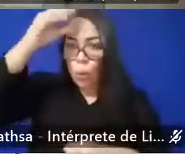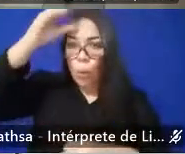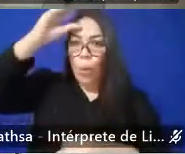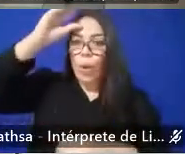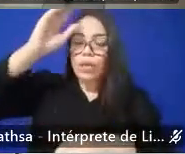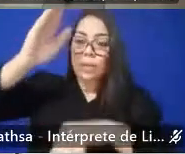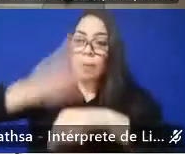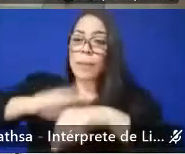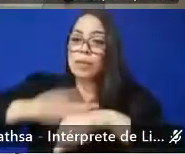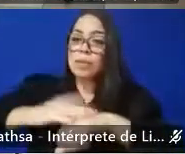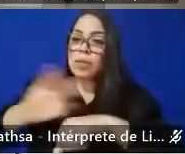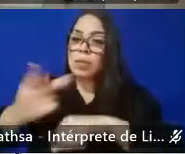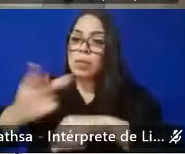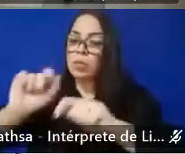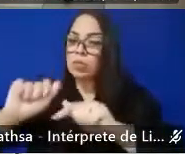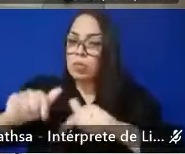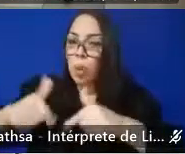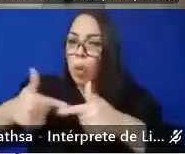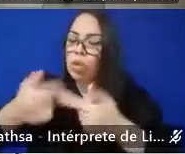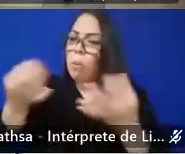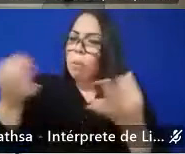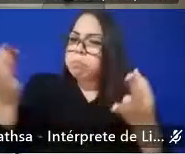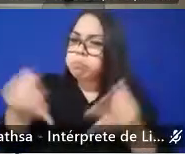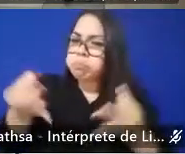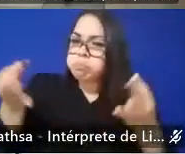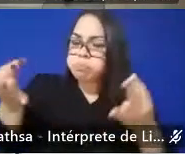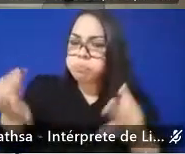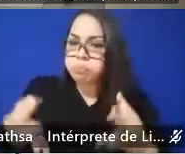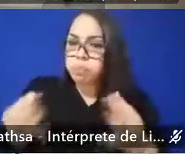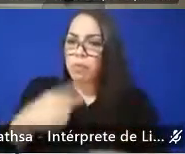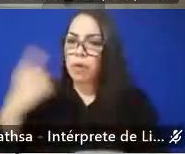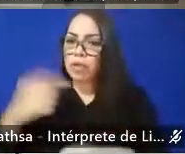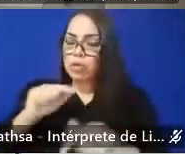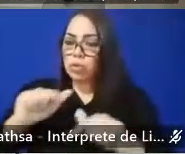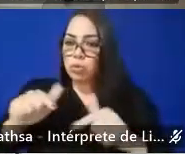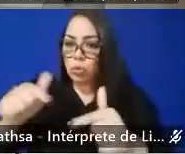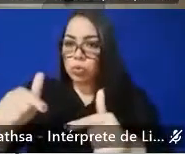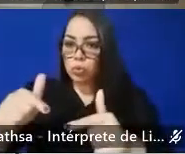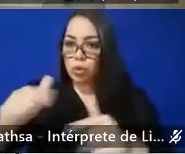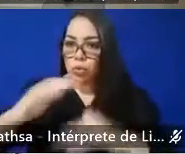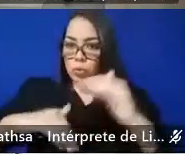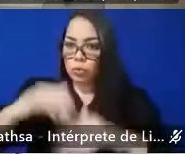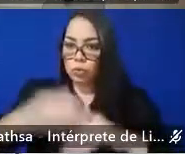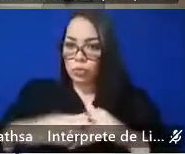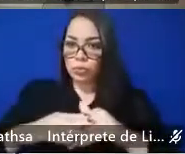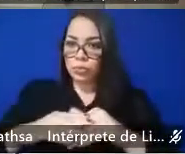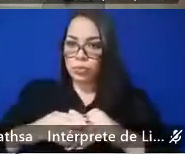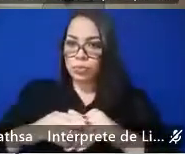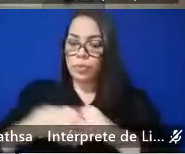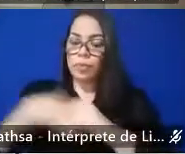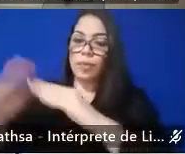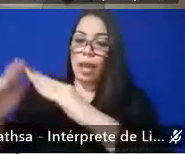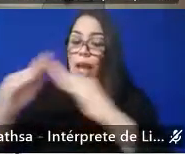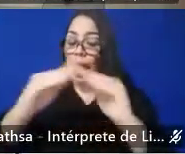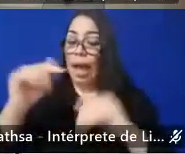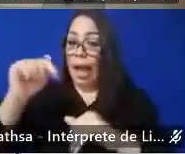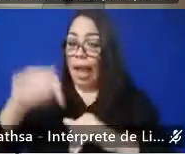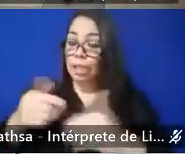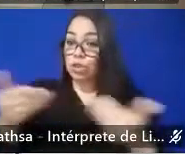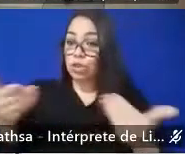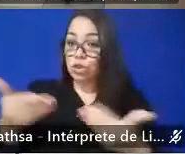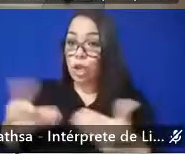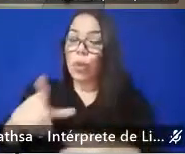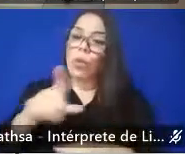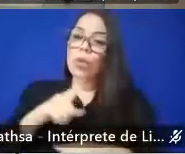eficiência e da eficácia de nossa atuação unidade institucional esta que há de ter seu